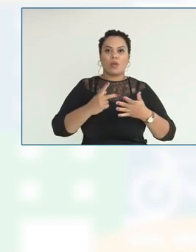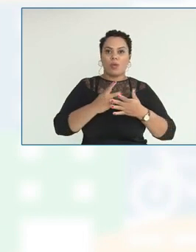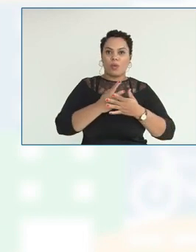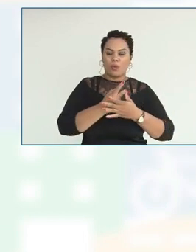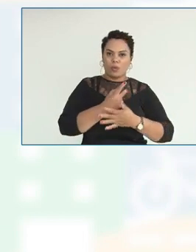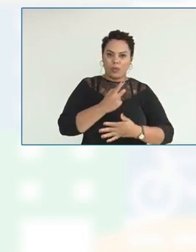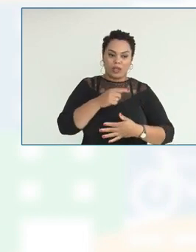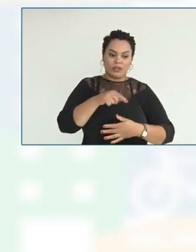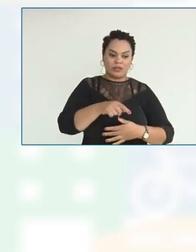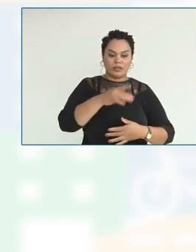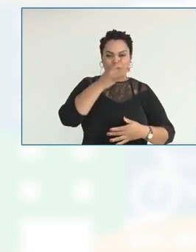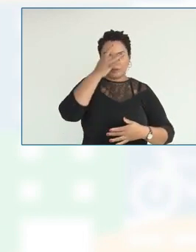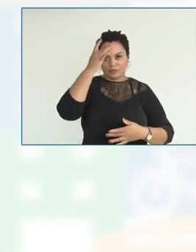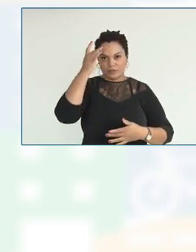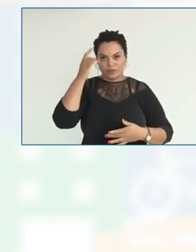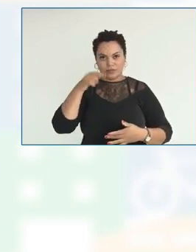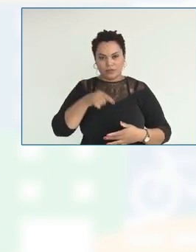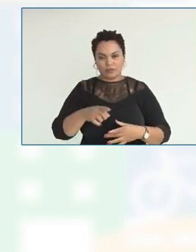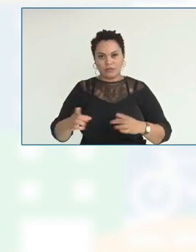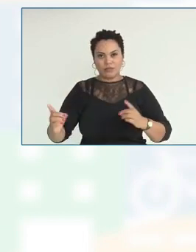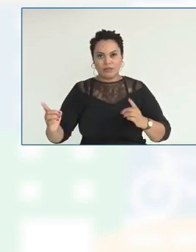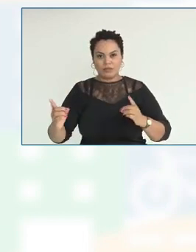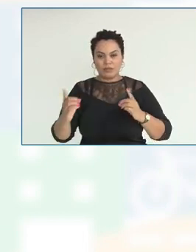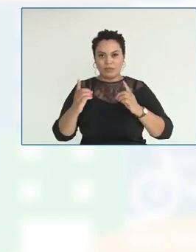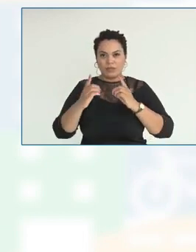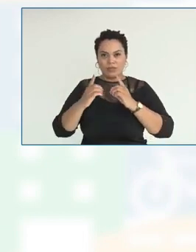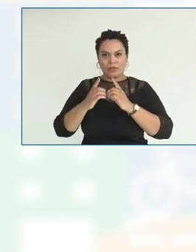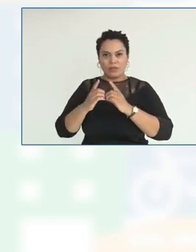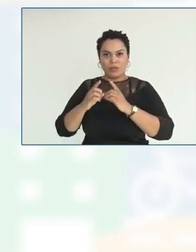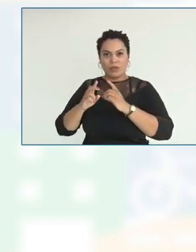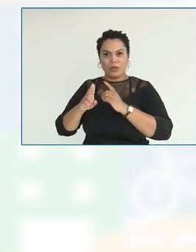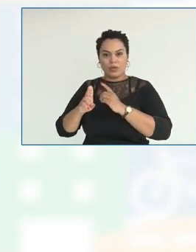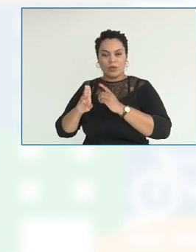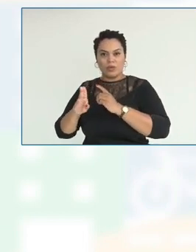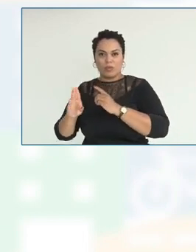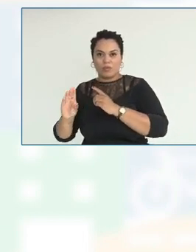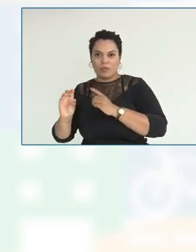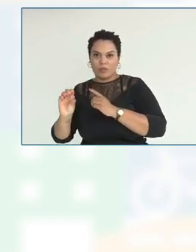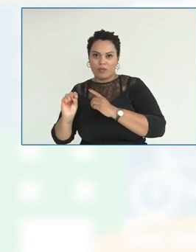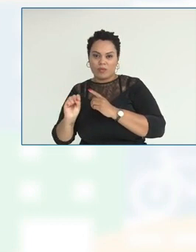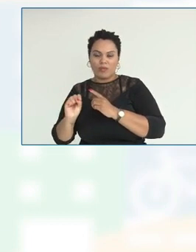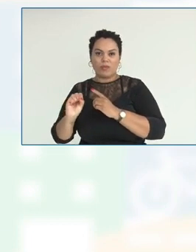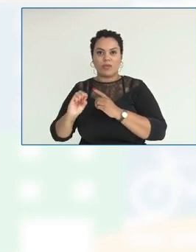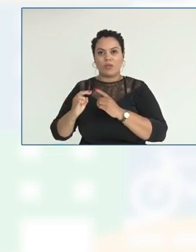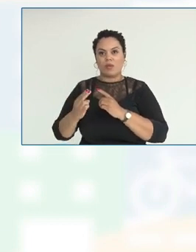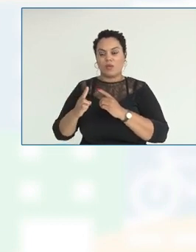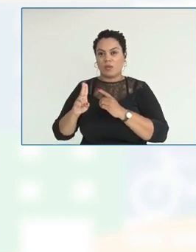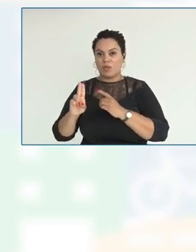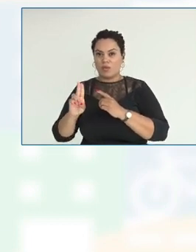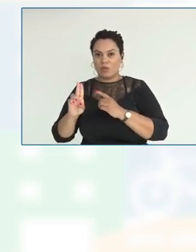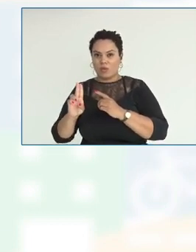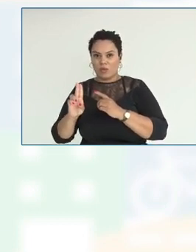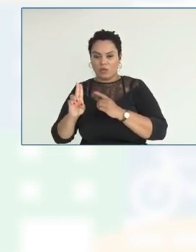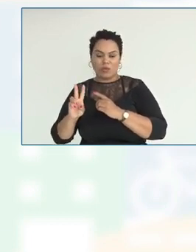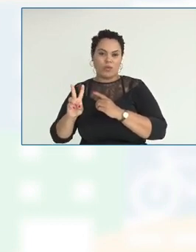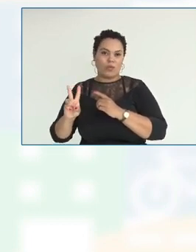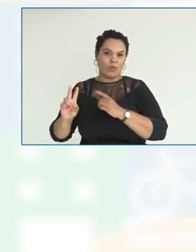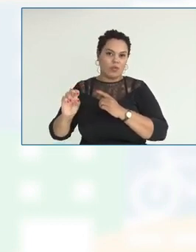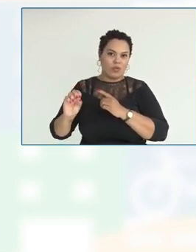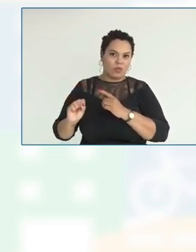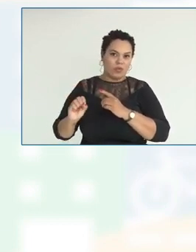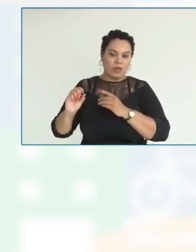foi atendido numa unidade de saúde que corresponde uma UFS de atendimento, né, mas ele mora em